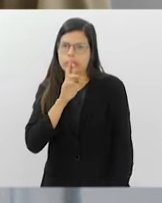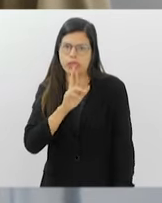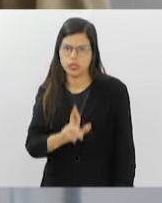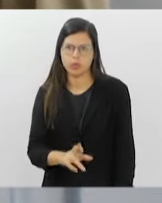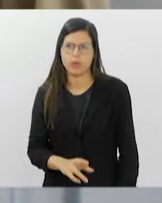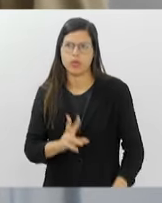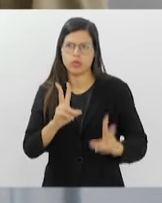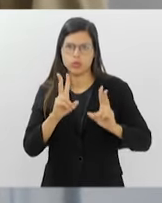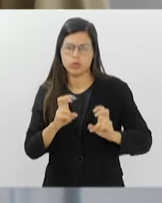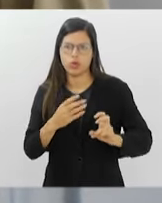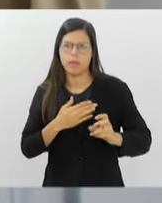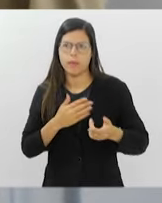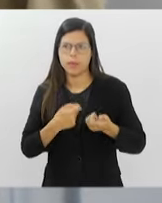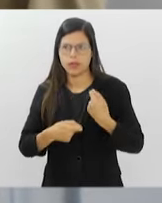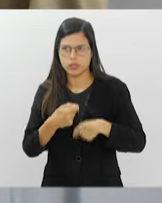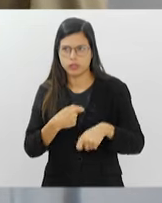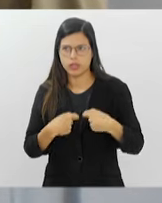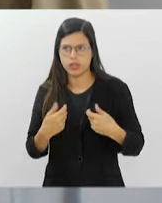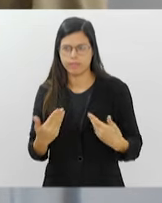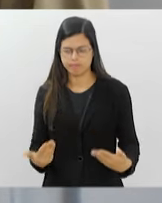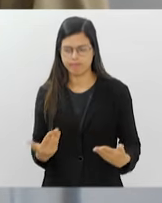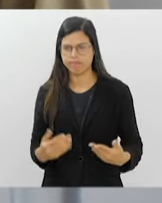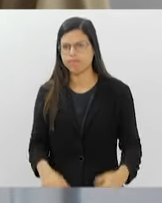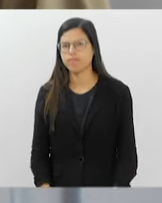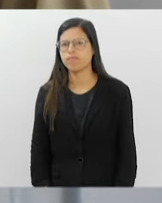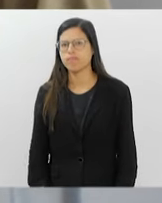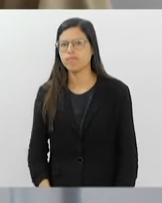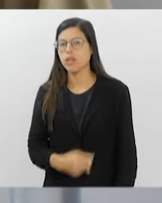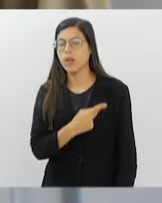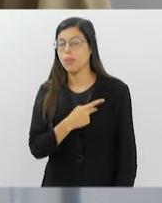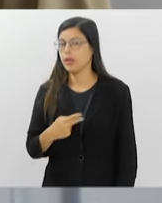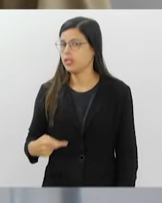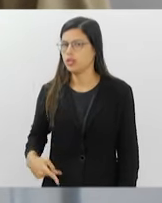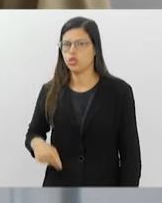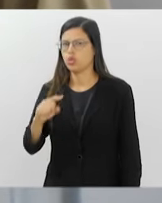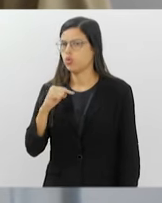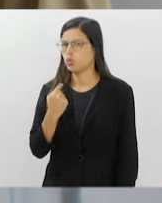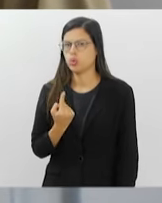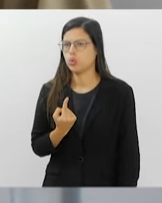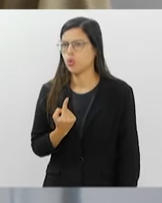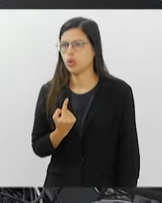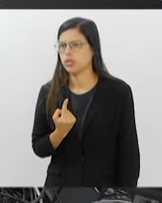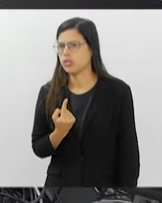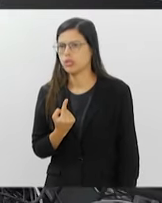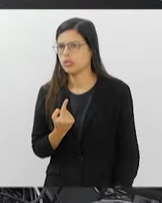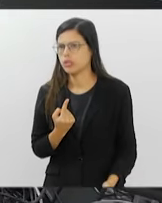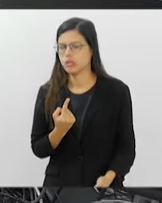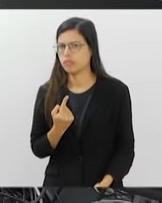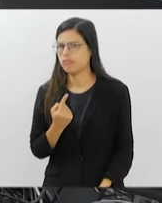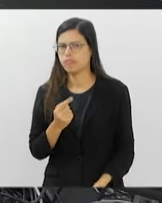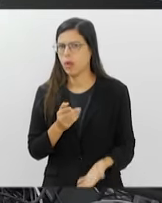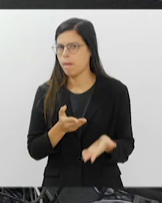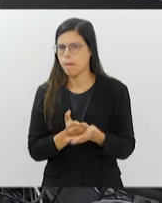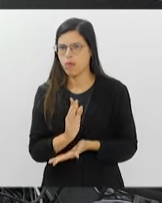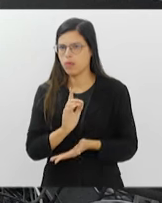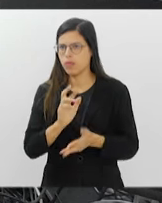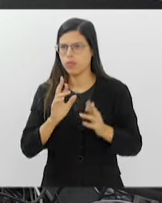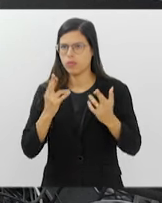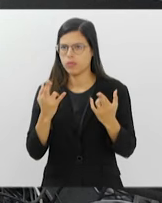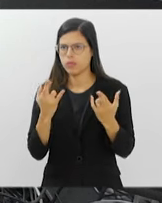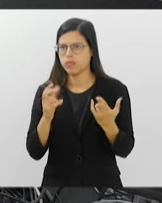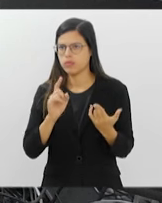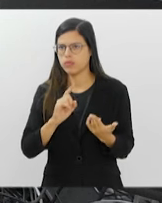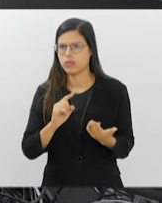administração eu não Presidente nós não aprovamos hoje o rocken rio eu saí na segunda-feira fui